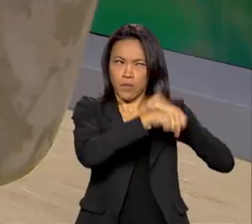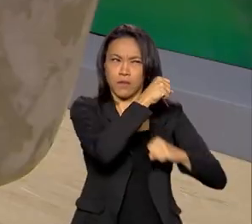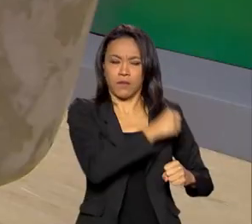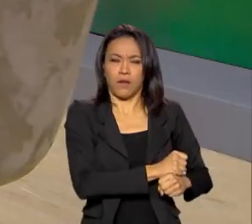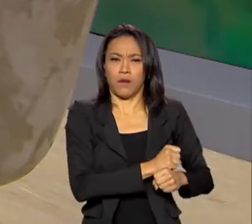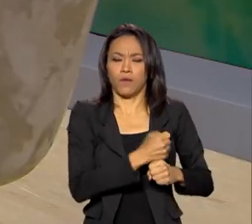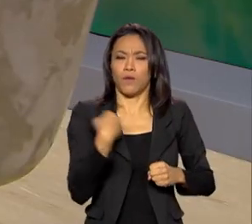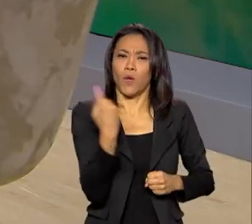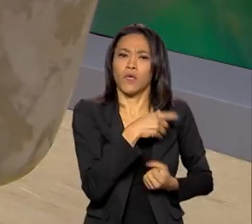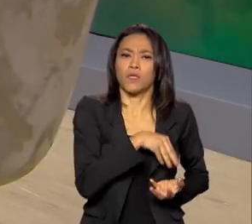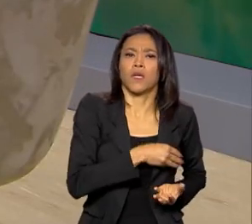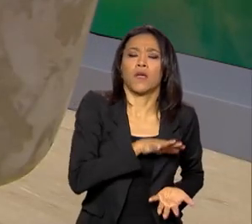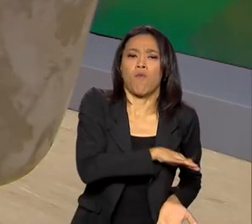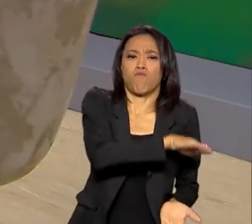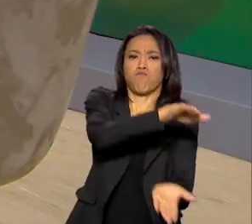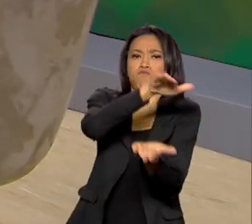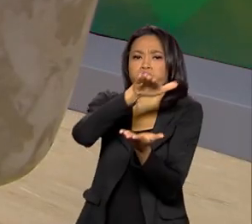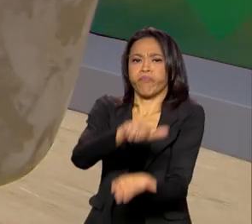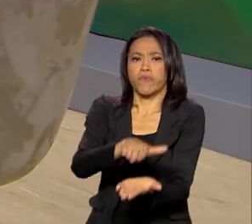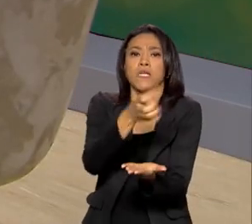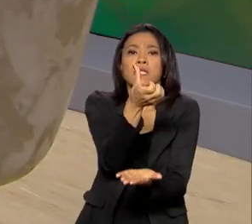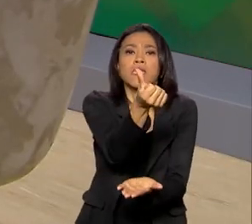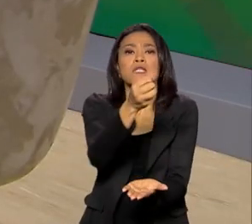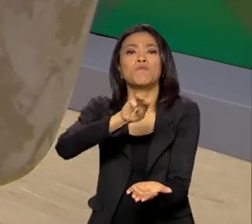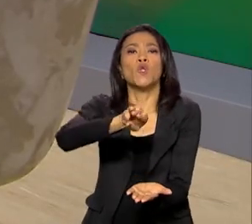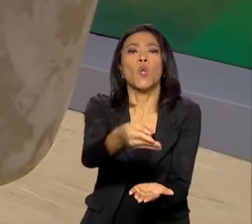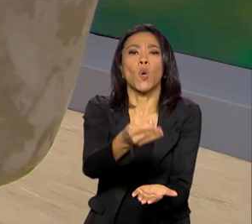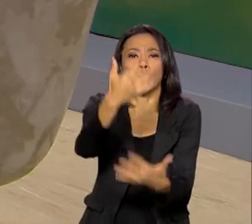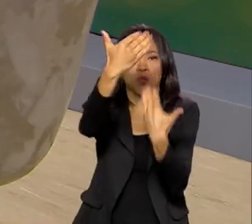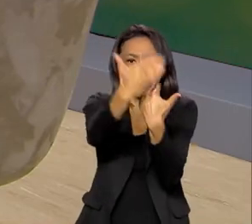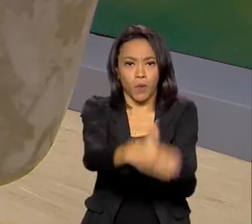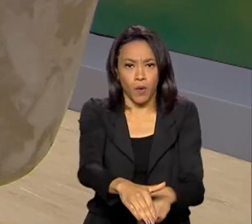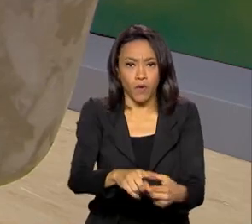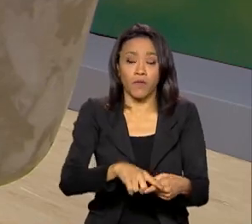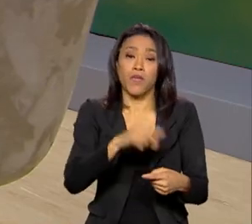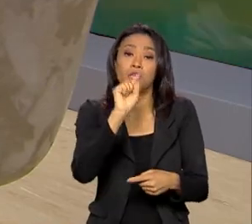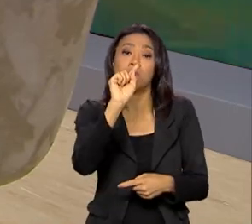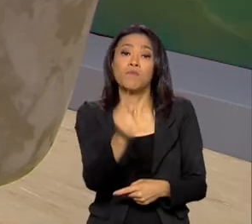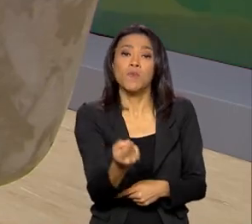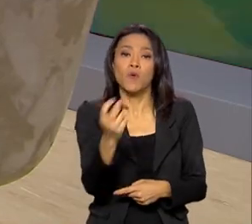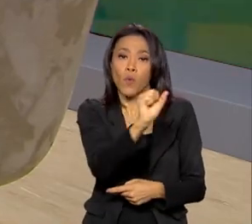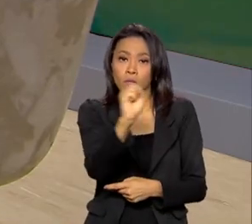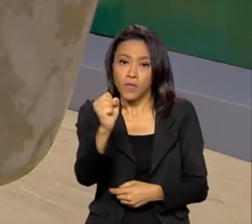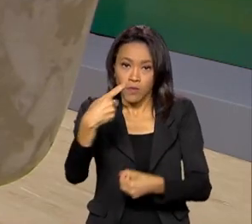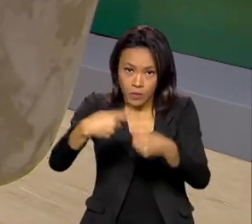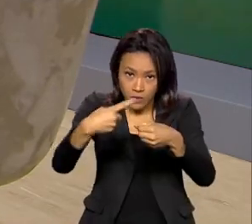entregamos cerca de 6 milhões de provas em 1.800 municípios,